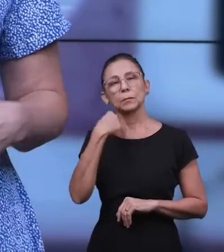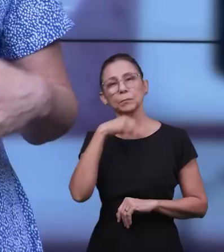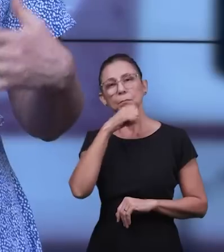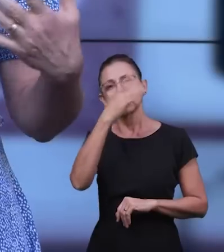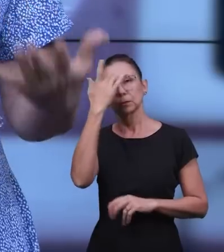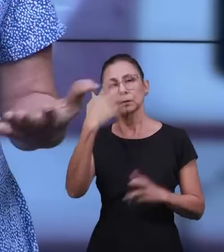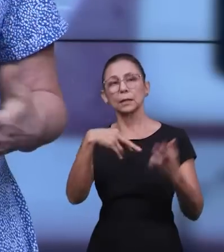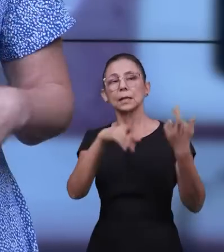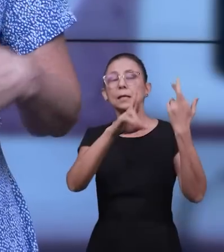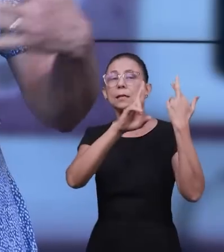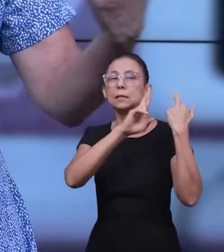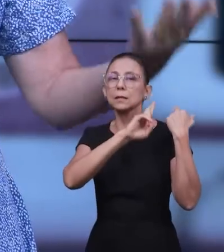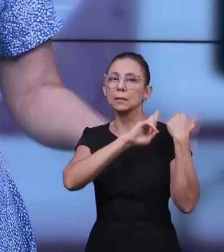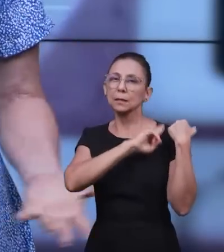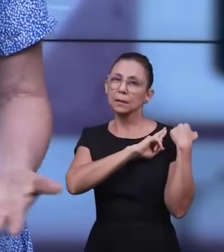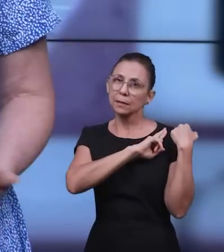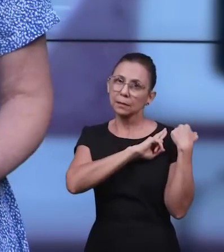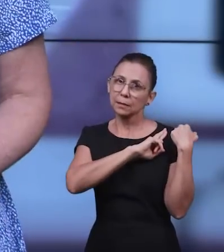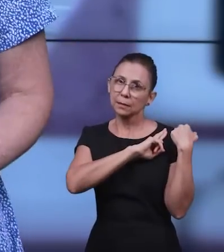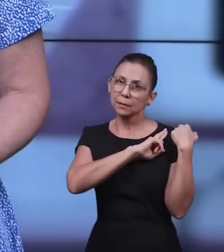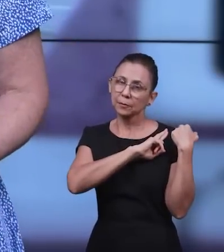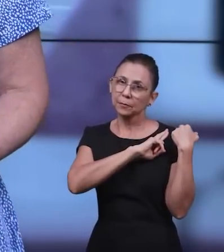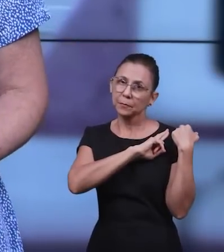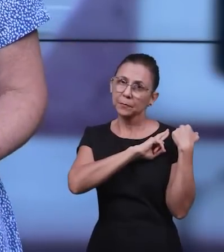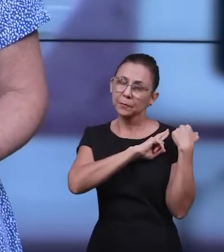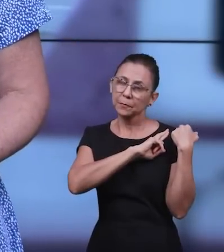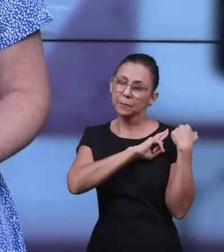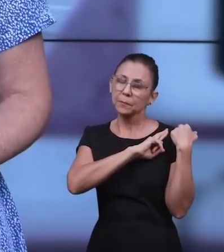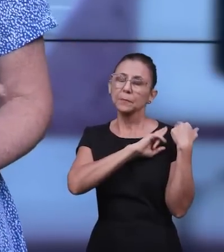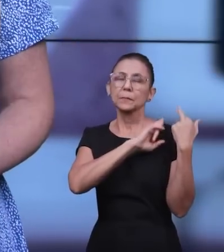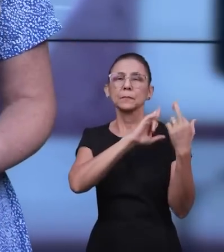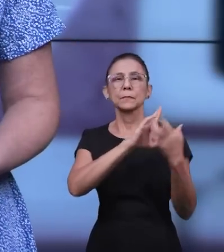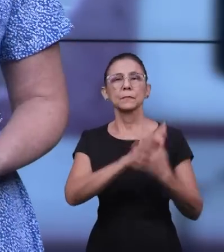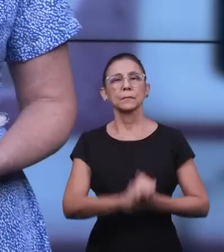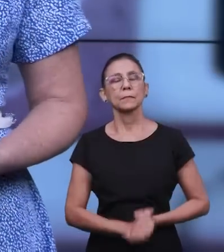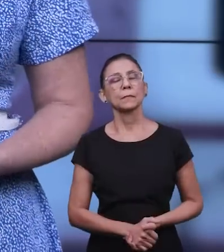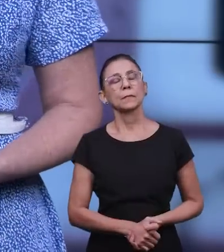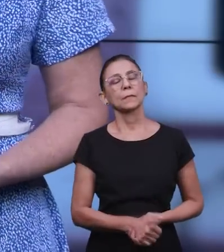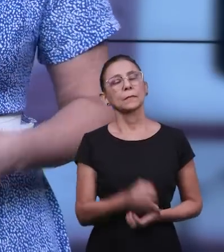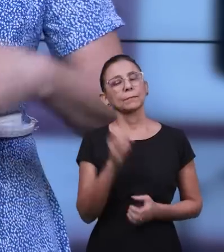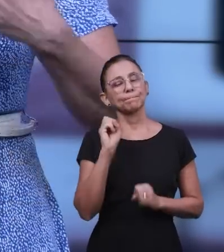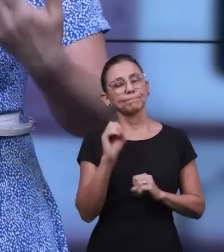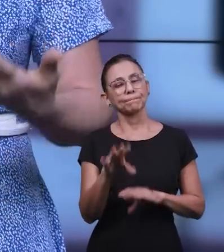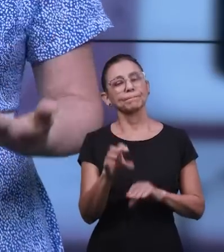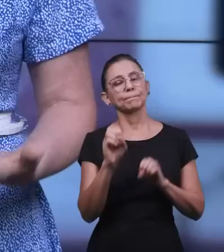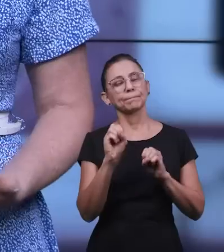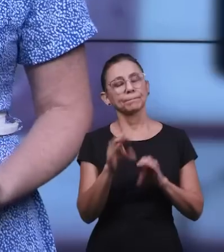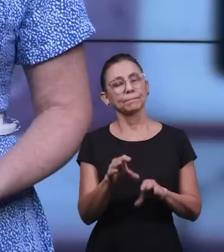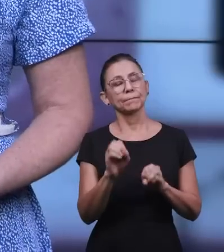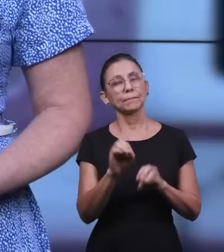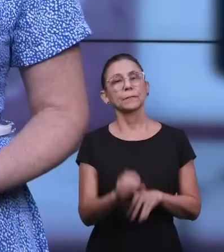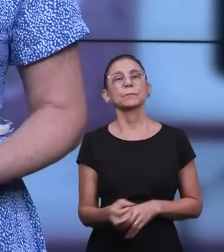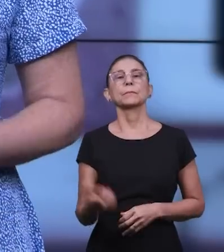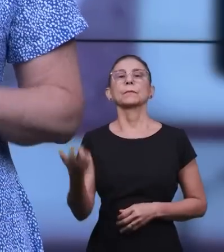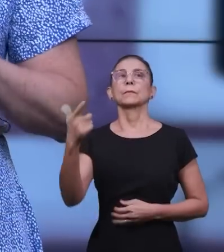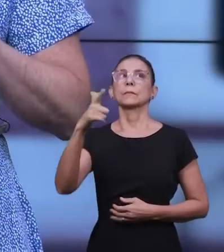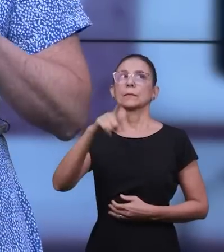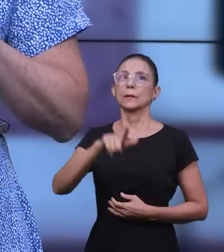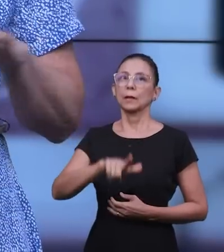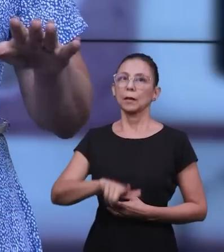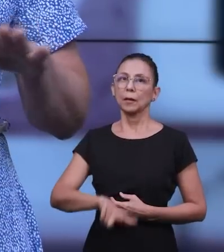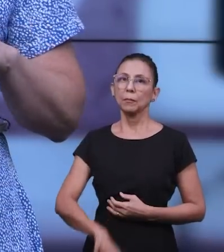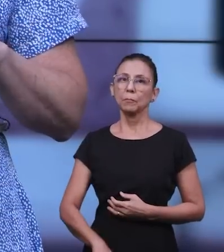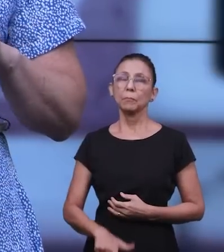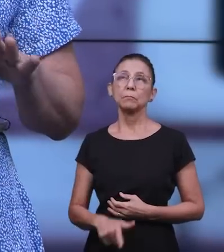responsáveis sinalizem diversas vezes para não ter determinado comportamento, ele repete a ação como